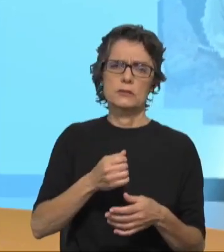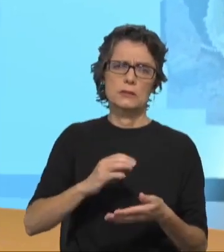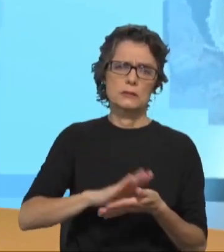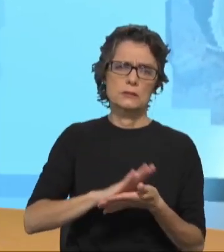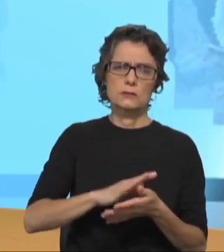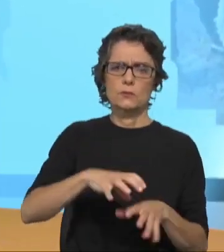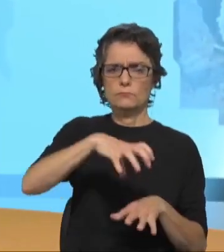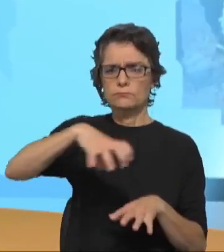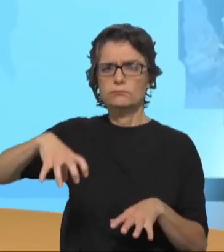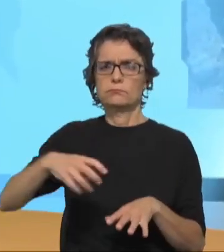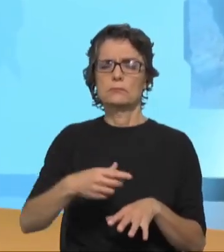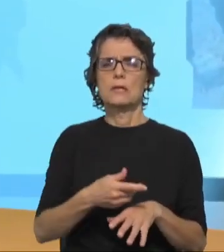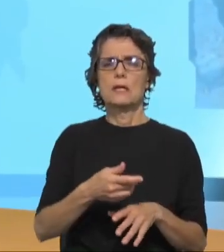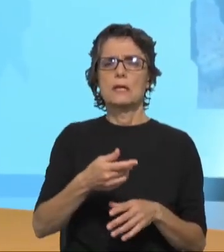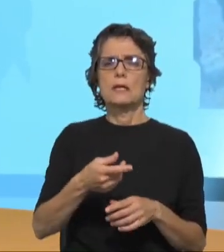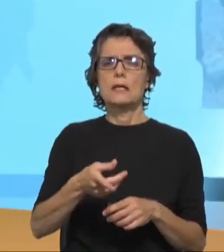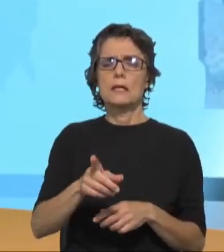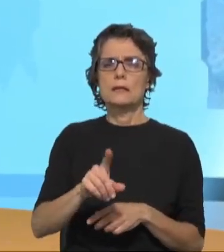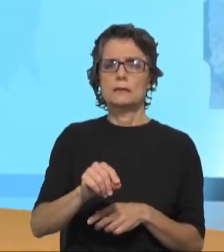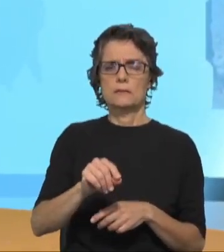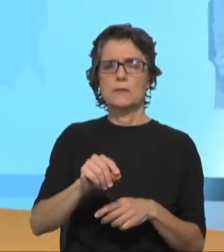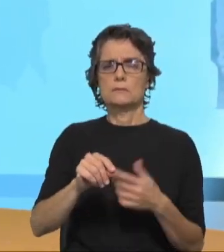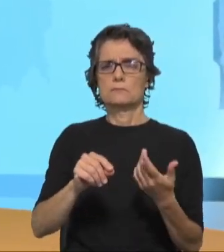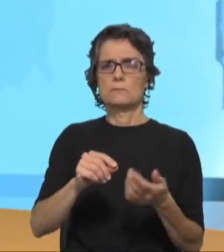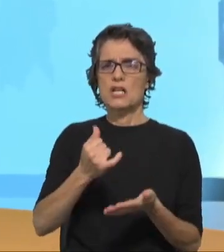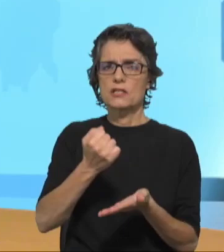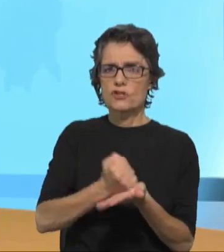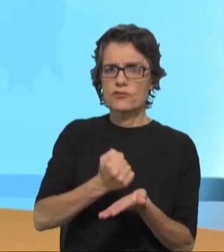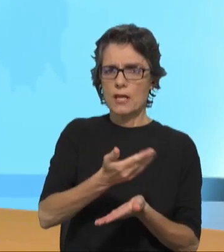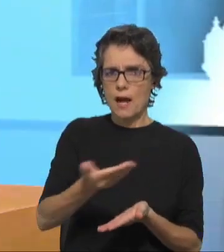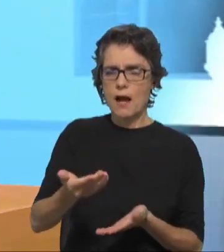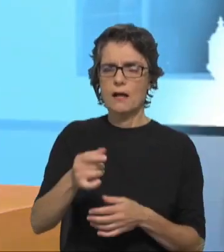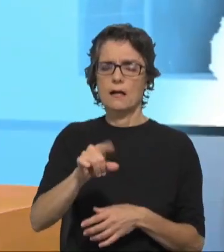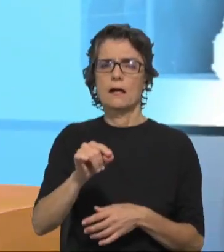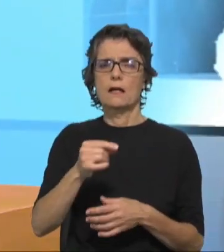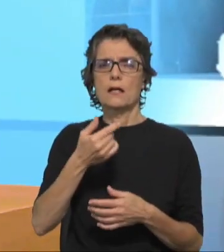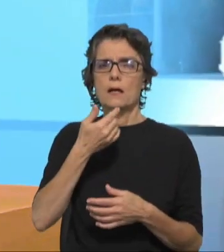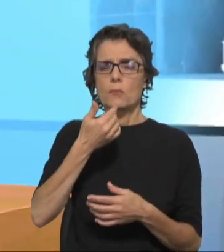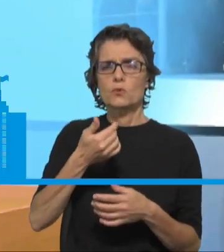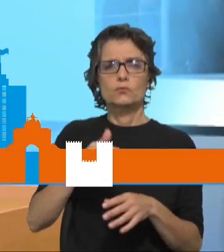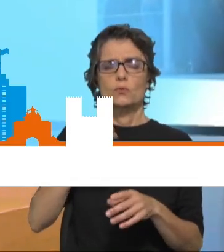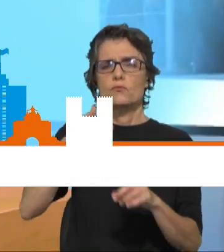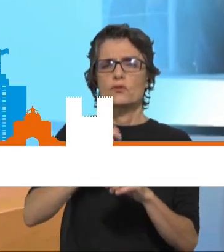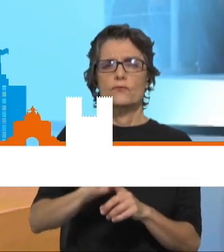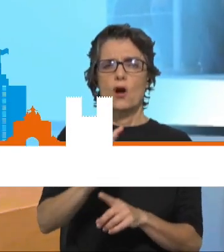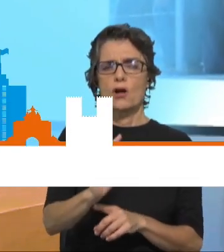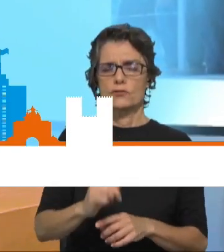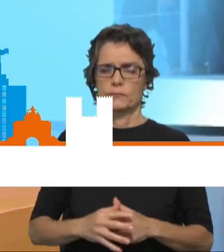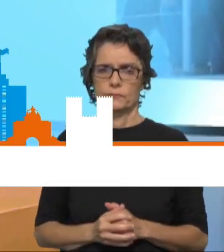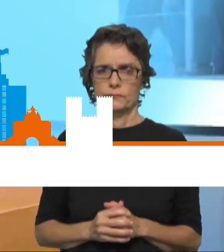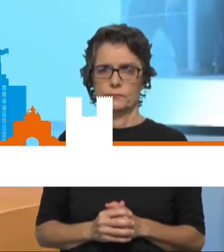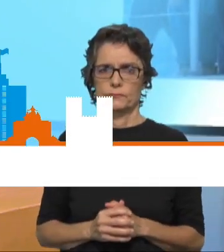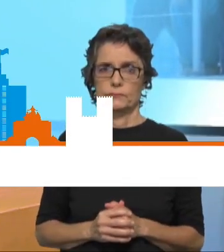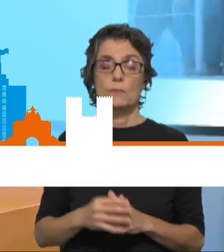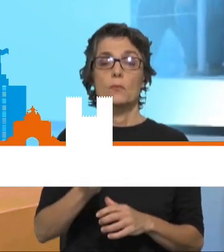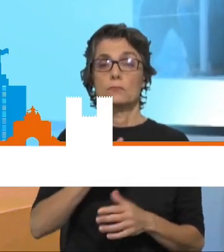pavilhões concretamente, mas na presença de tantas editoras. O que é que pretende exatamente a Paulinas Editora com a sua participação neste evento? Ora bem, a Paulinas